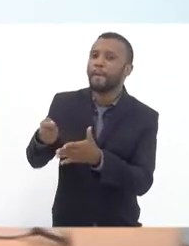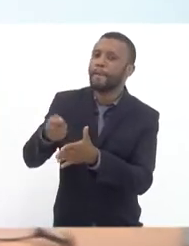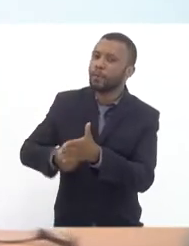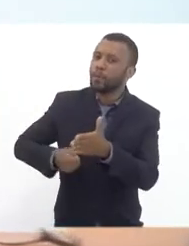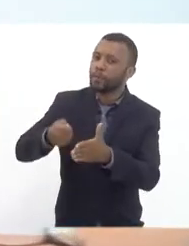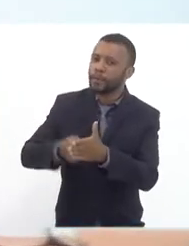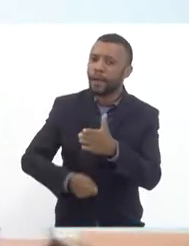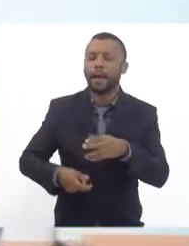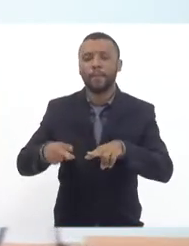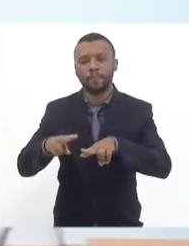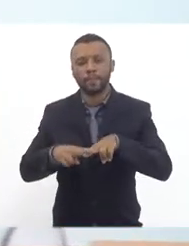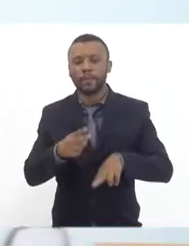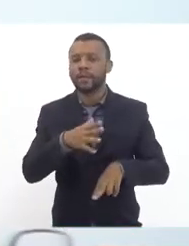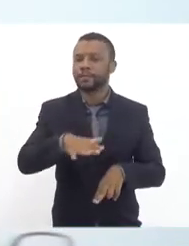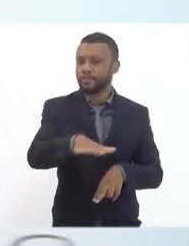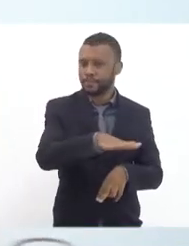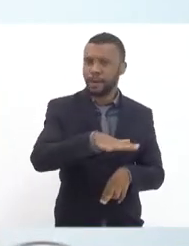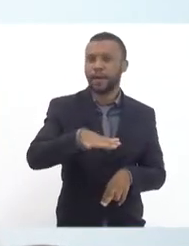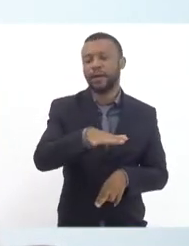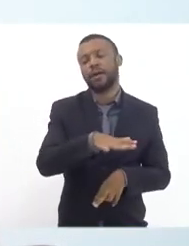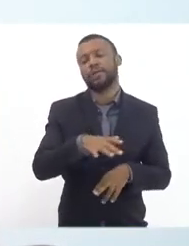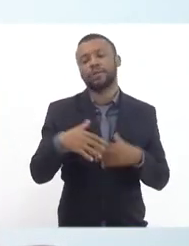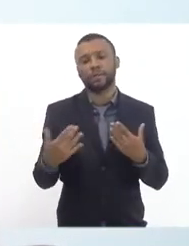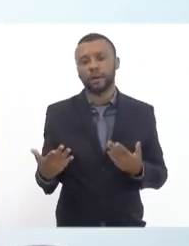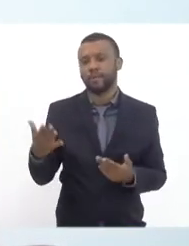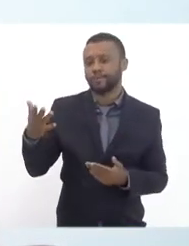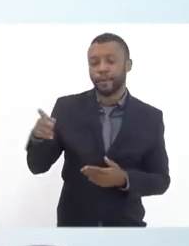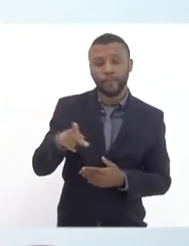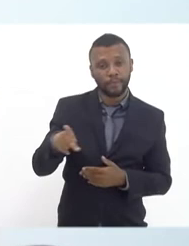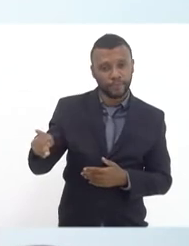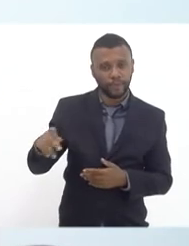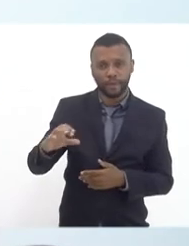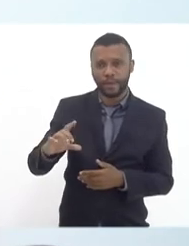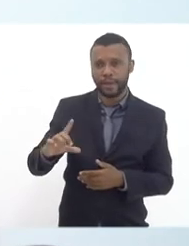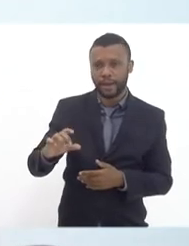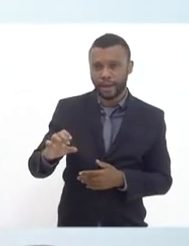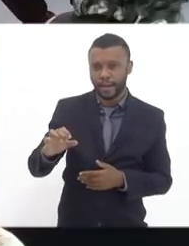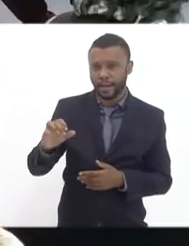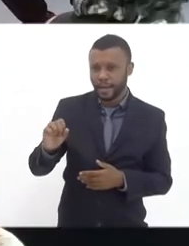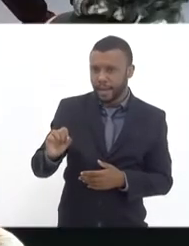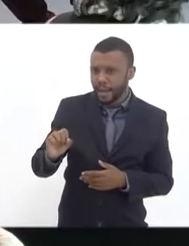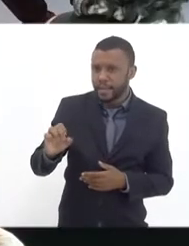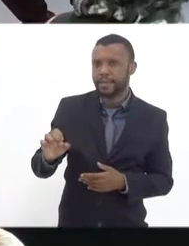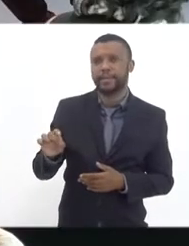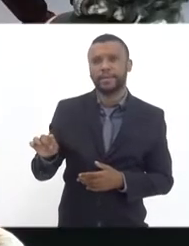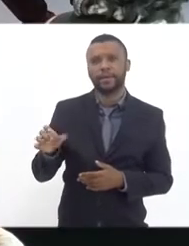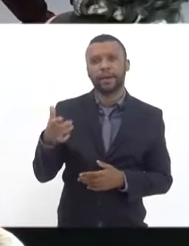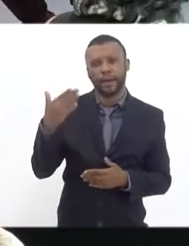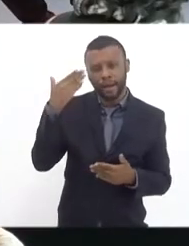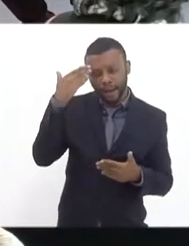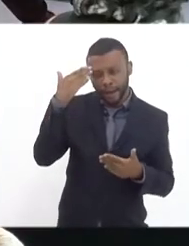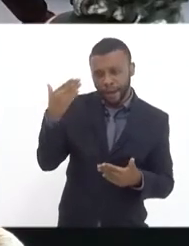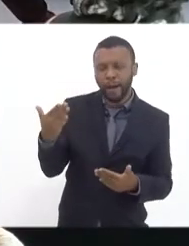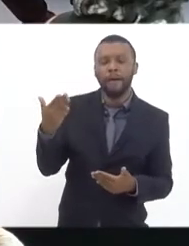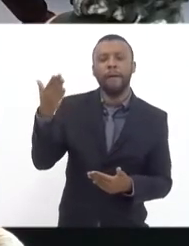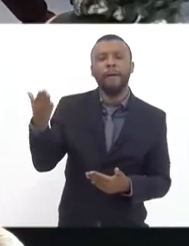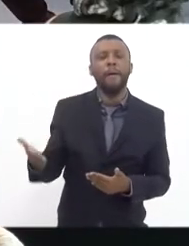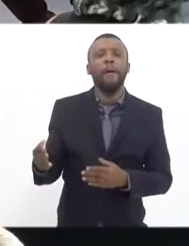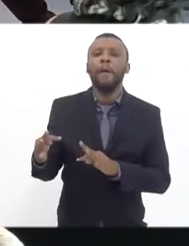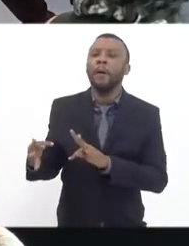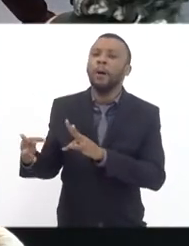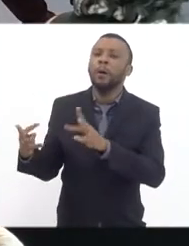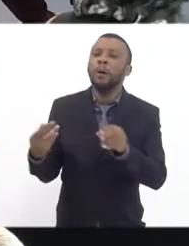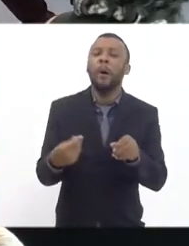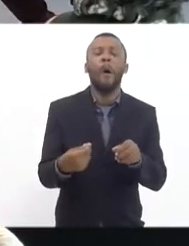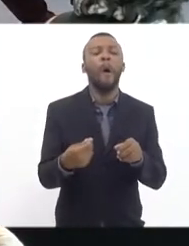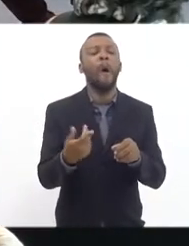aí, Cleise, que está aqui compondo a mesa com a gente, eu quero agradecer a você e a todos que fazem parte